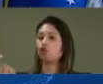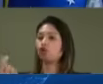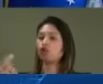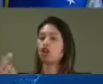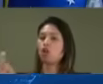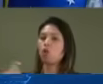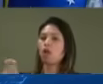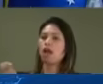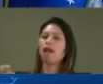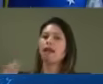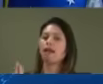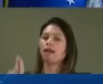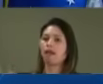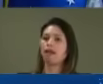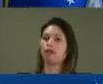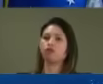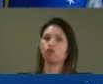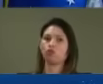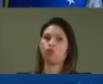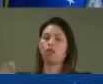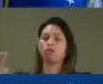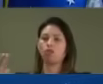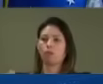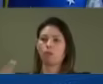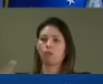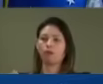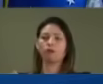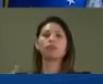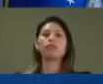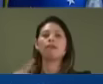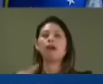Caixa Econômica teve alta de